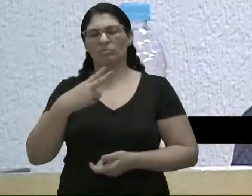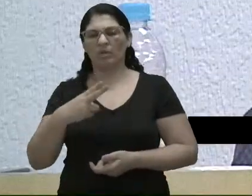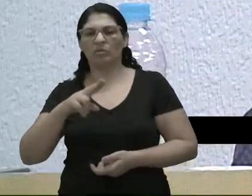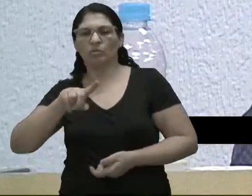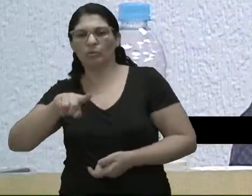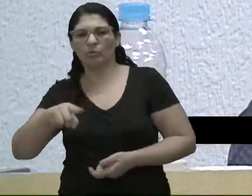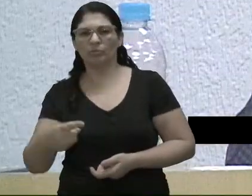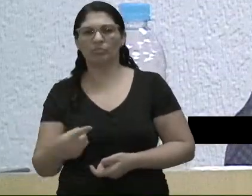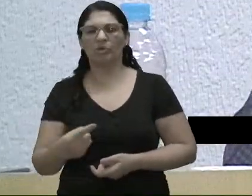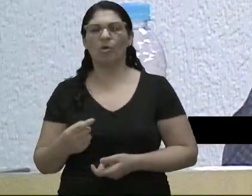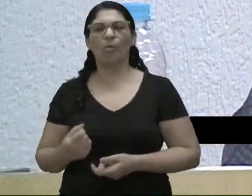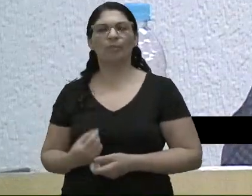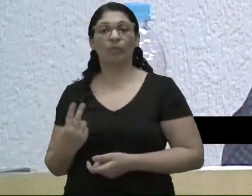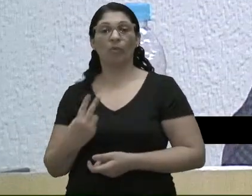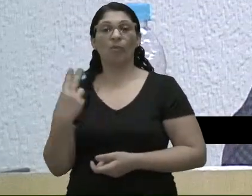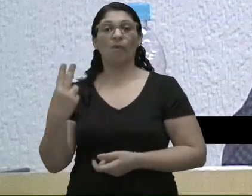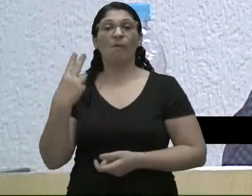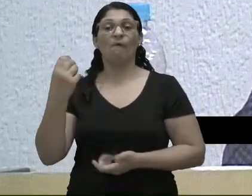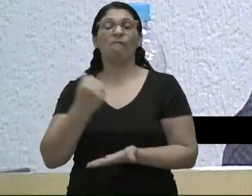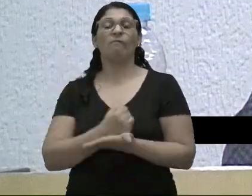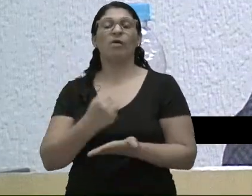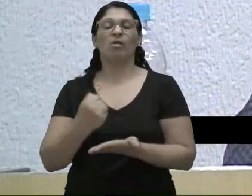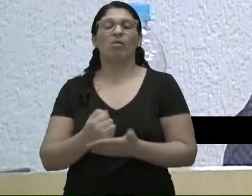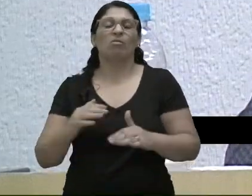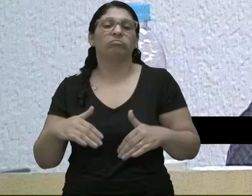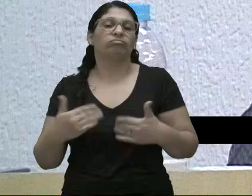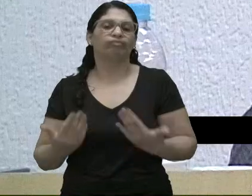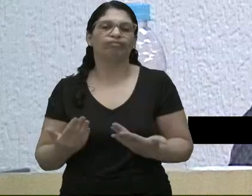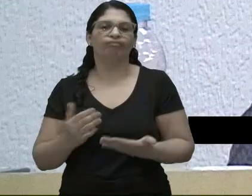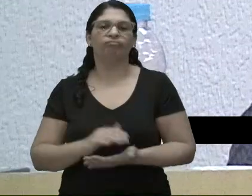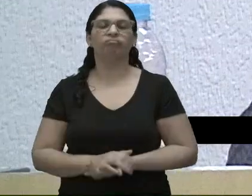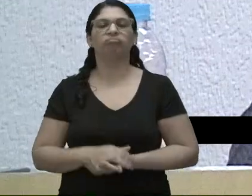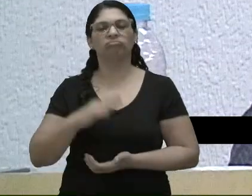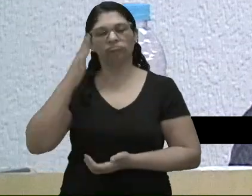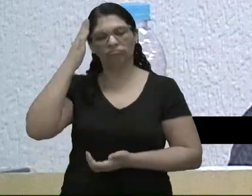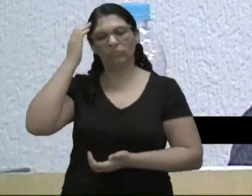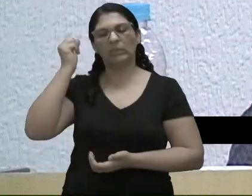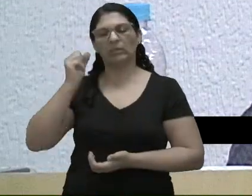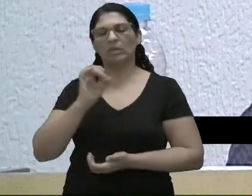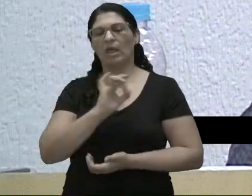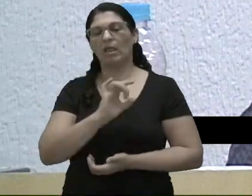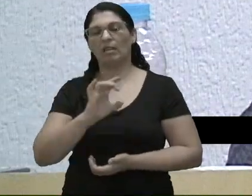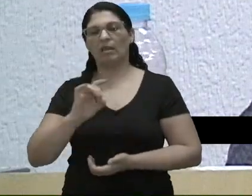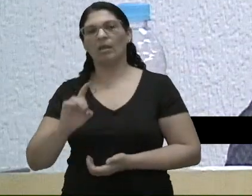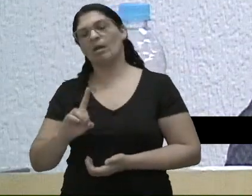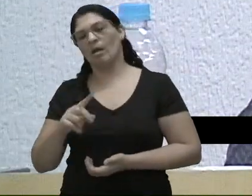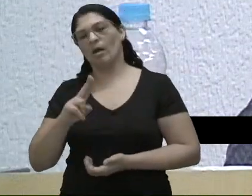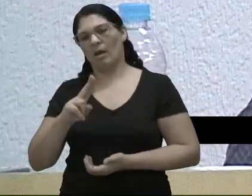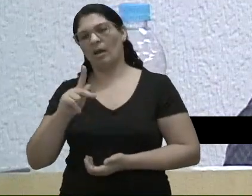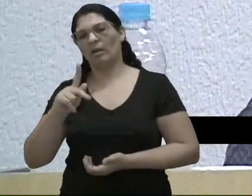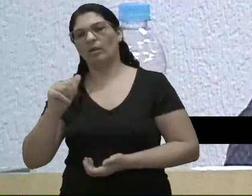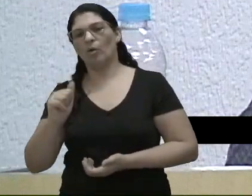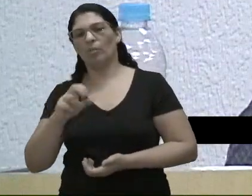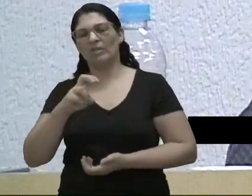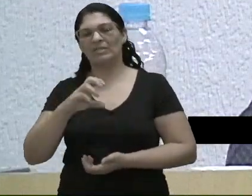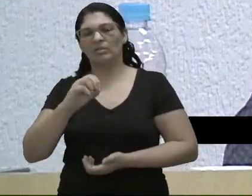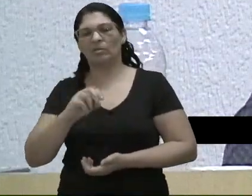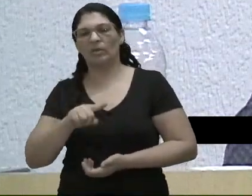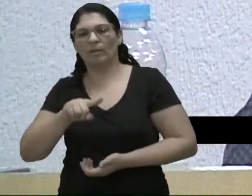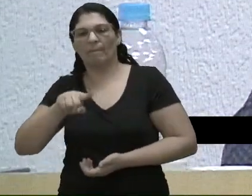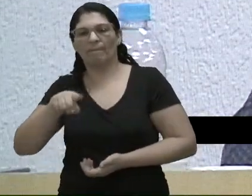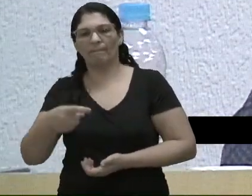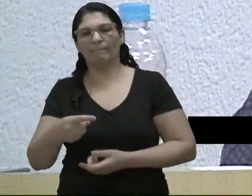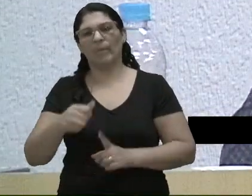Qual o valor do contrato? O senhor sabe o valor do contrato? Sei sim. Cada unidade, R$50 mil mensais. Mensal. Para atender, em